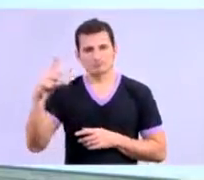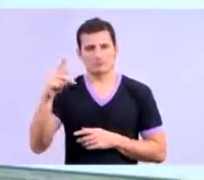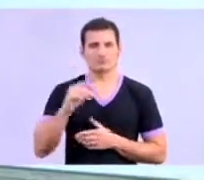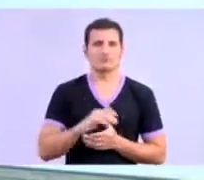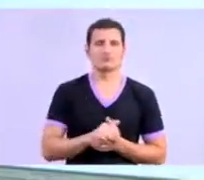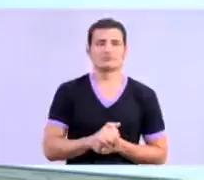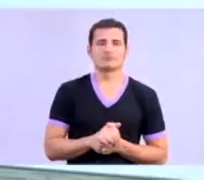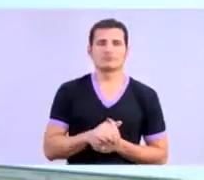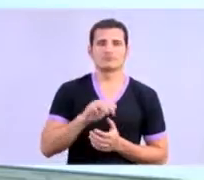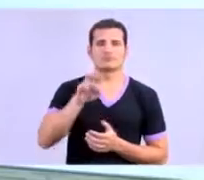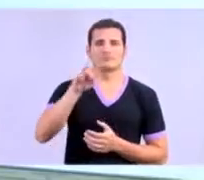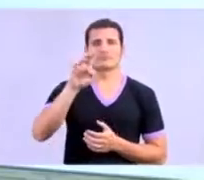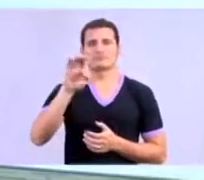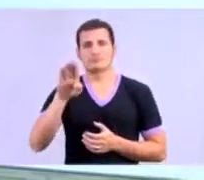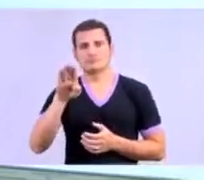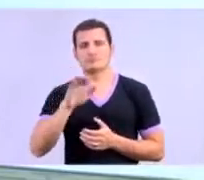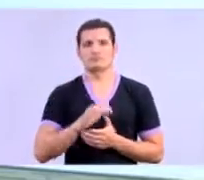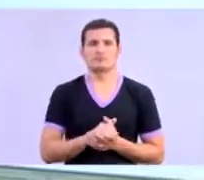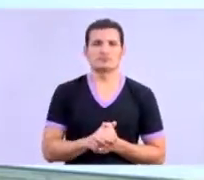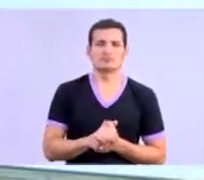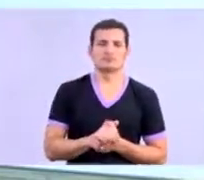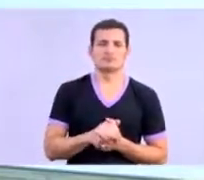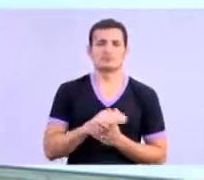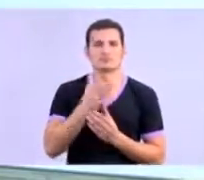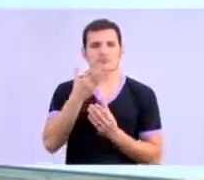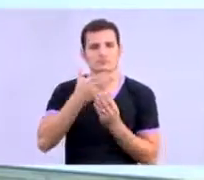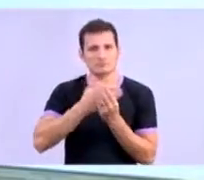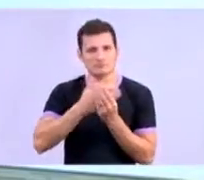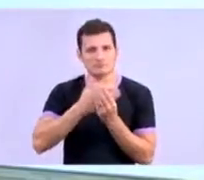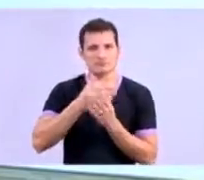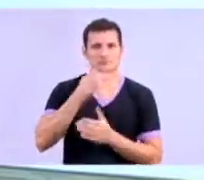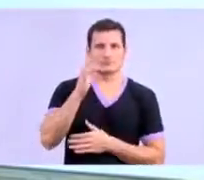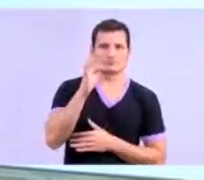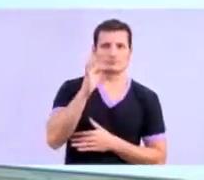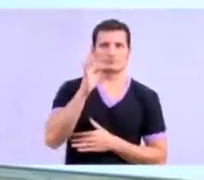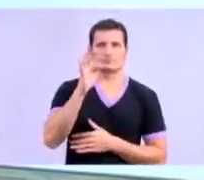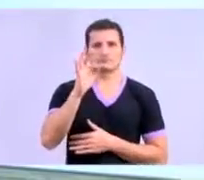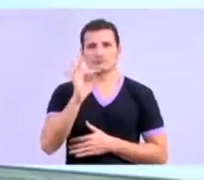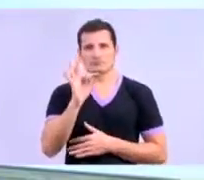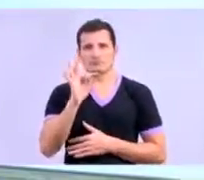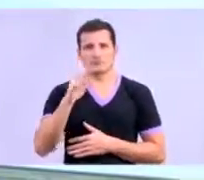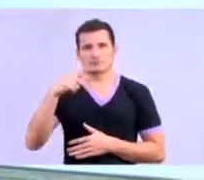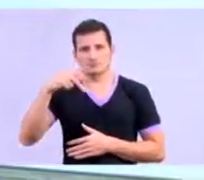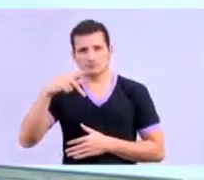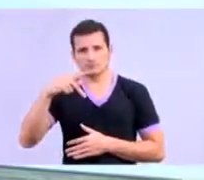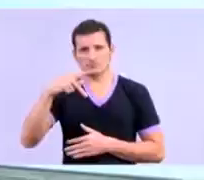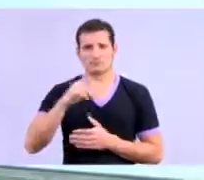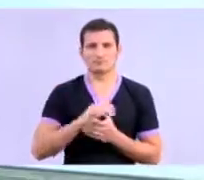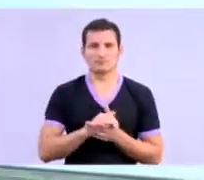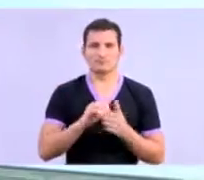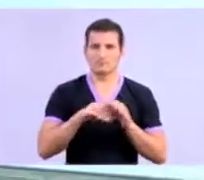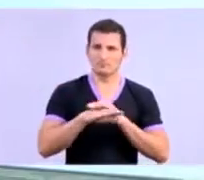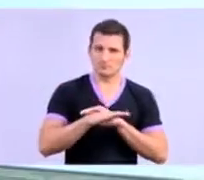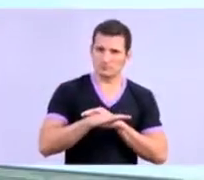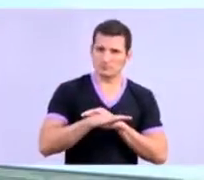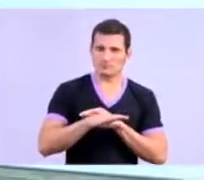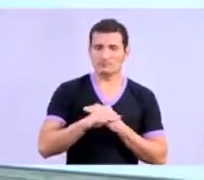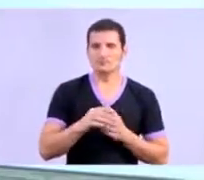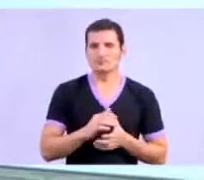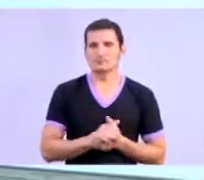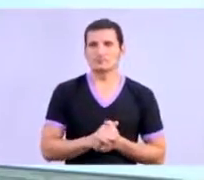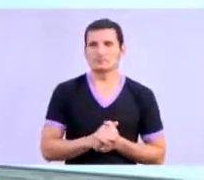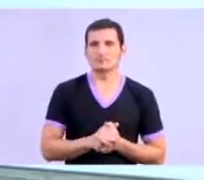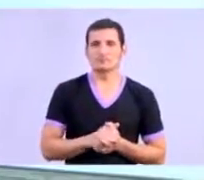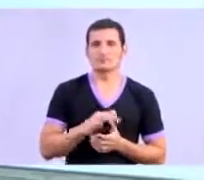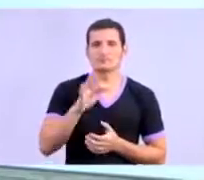web, serviço de transferência de arquivos, FTP, serviço de armazenamento de arquivos,